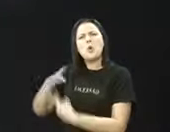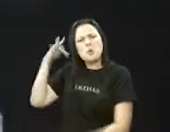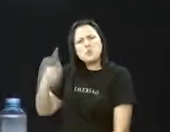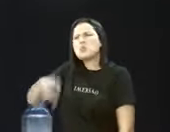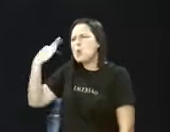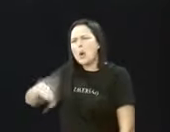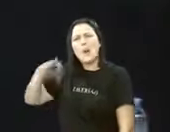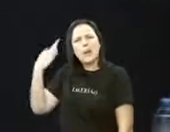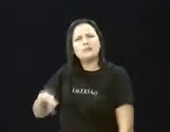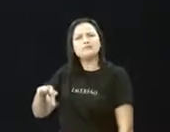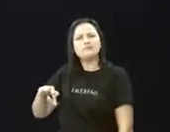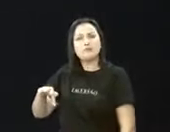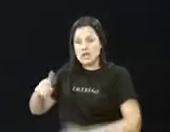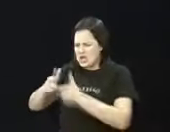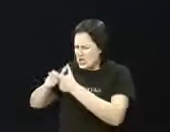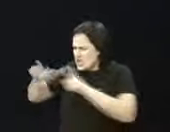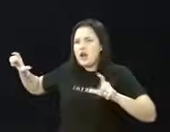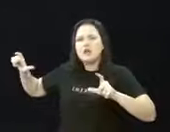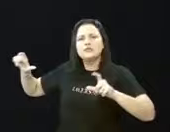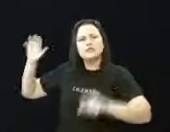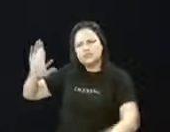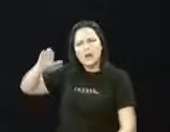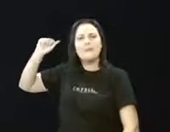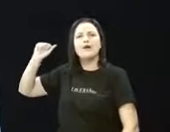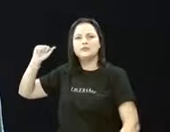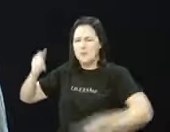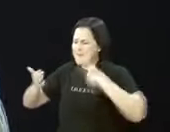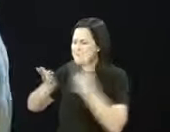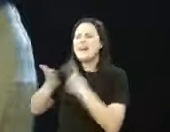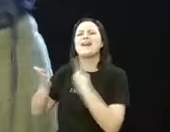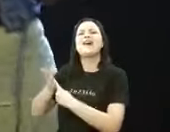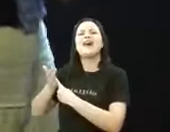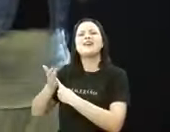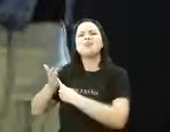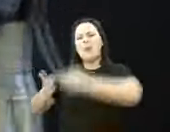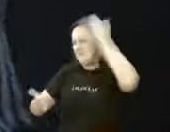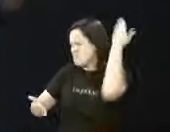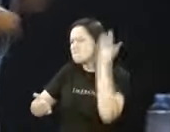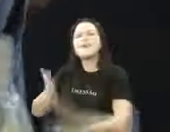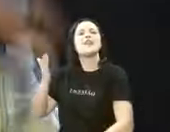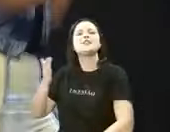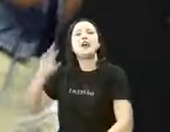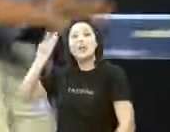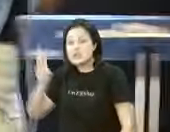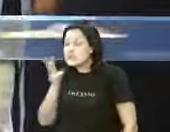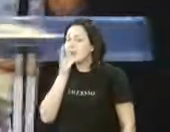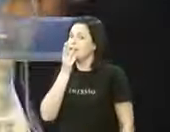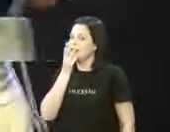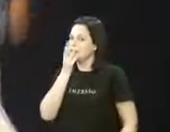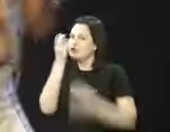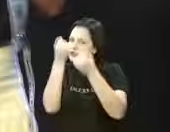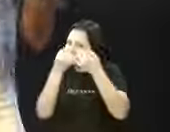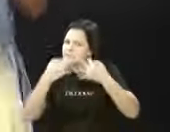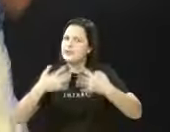adianta. Grandes chamados são marcados com grandes perdas. Isaías vai me contar a história de um grande chamado. E